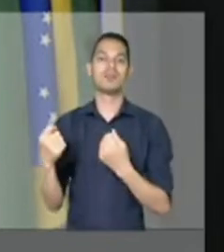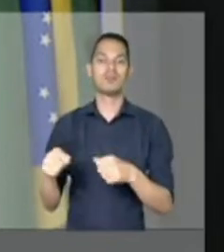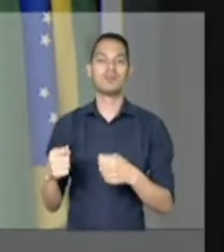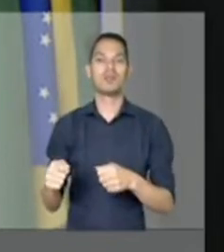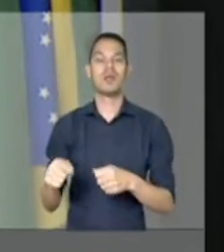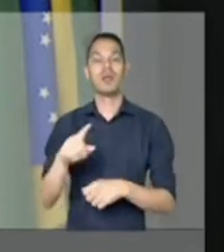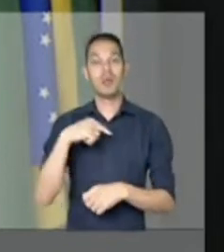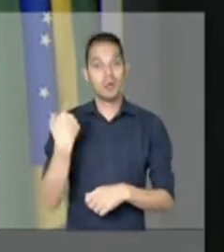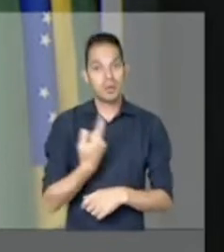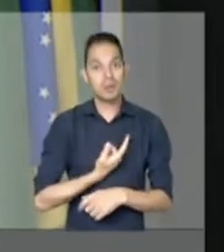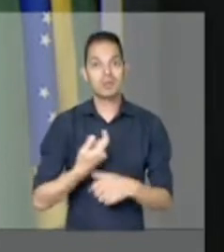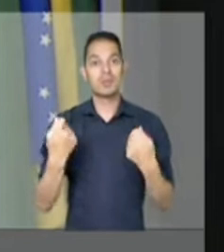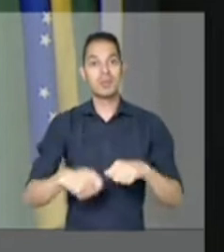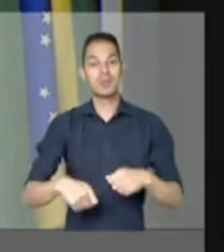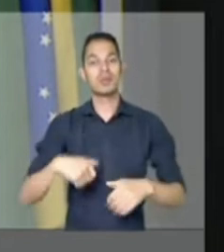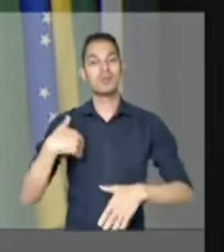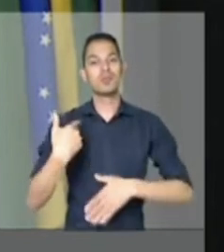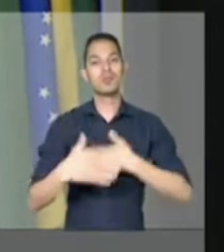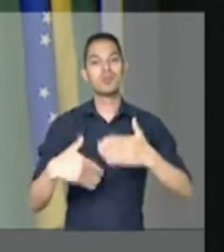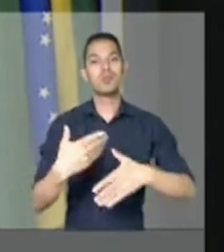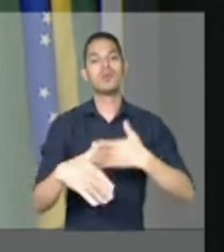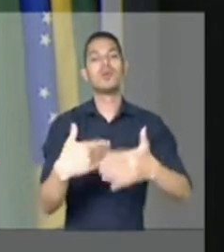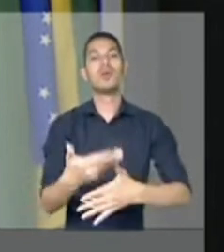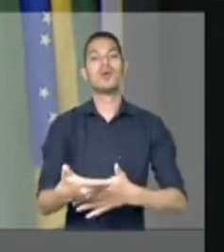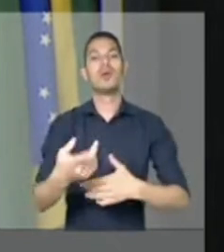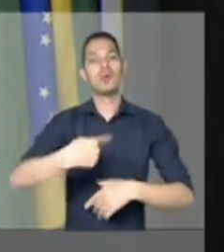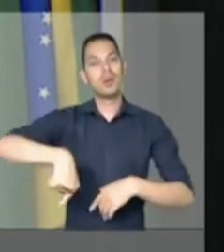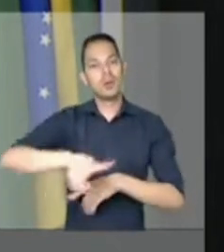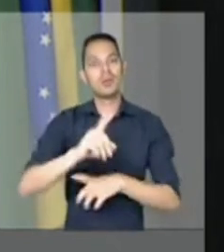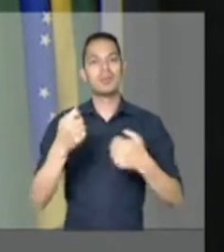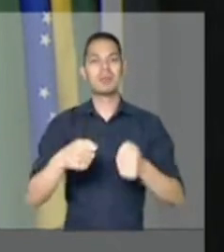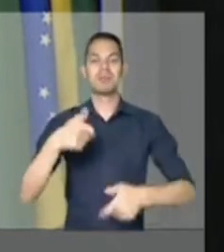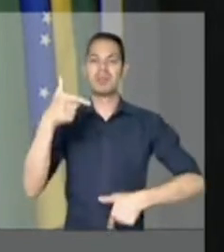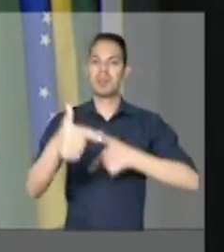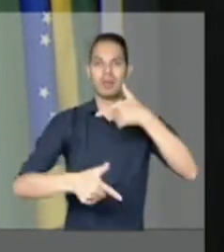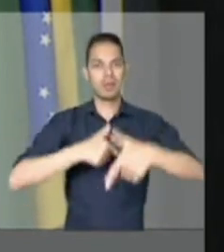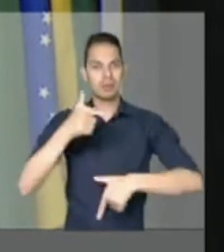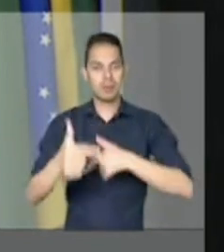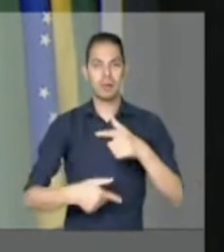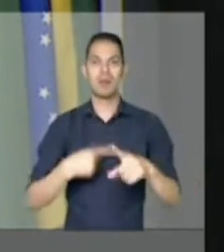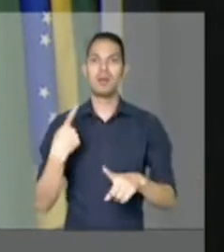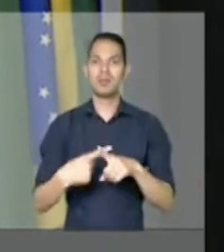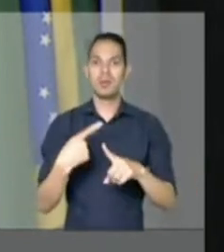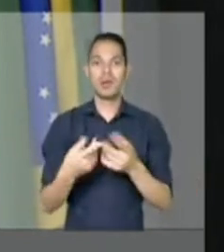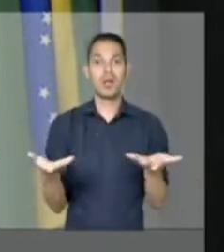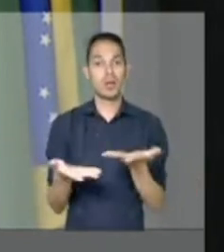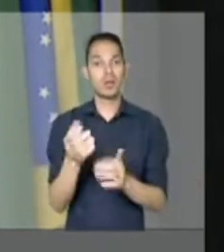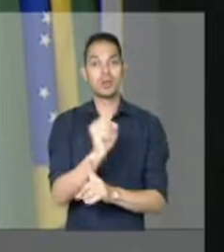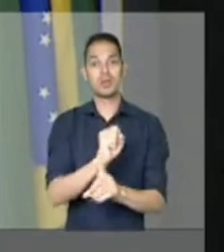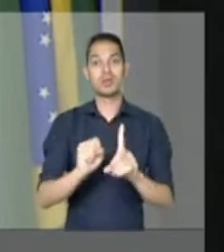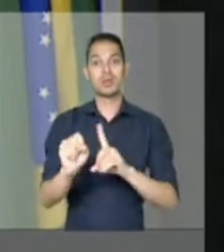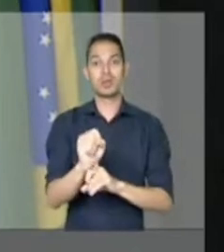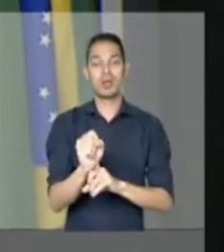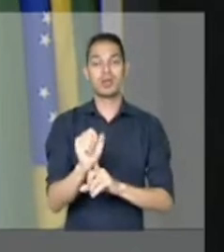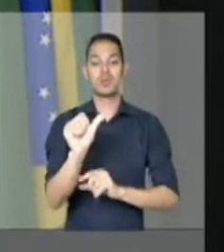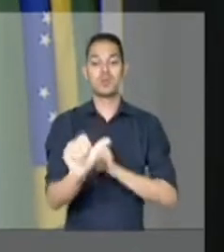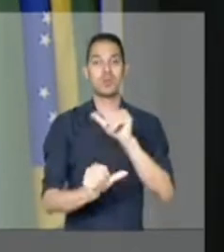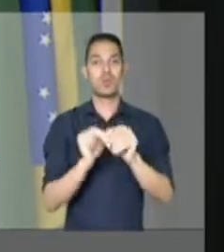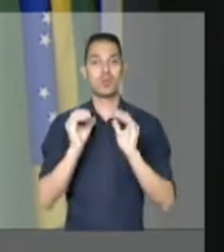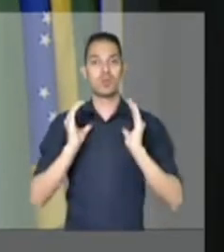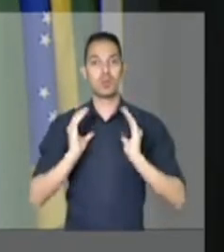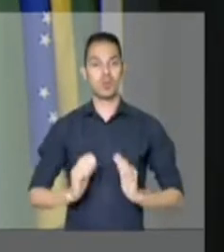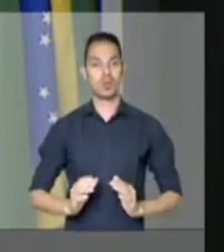gente precisa dar andamento, a gente precisa trabalhar muito aqui, porque a sociedade hoje, a gente muda os comportamentos e muda